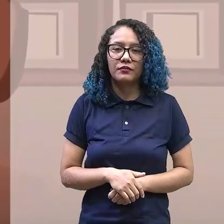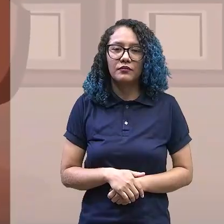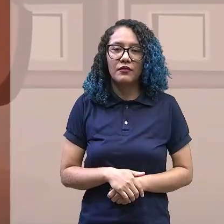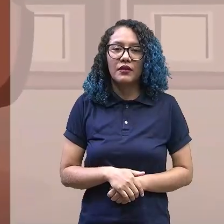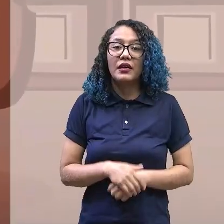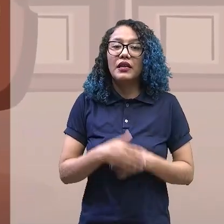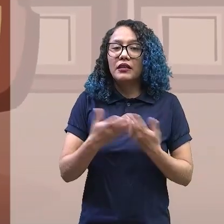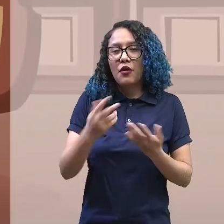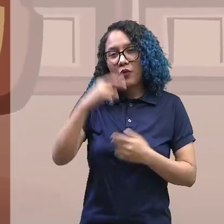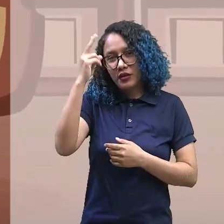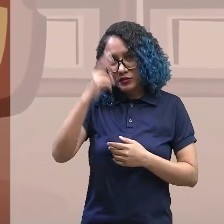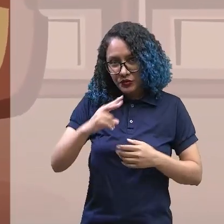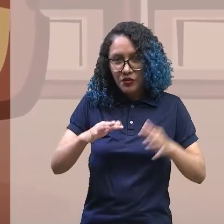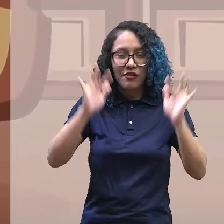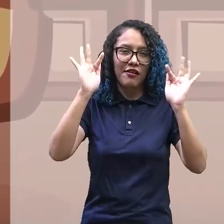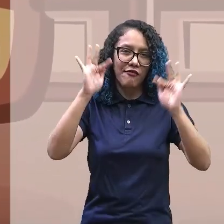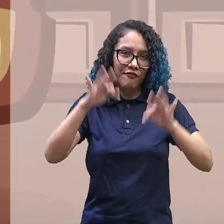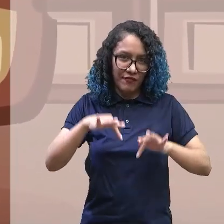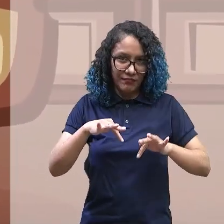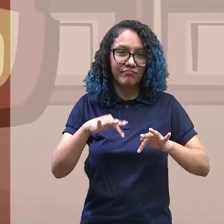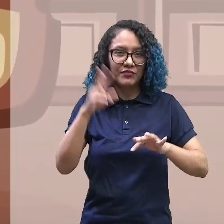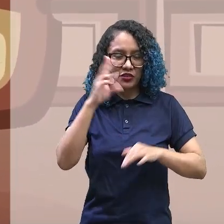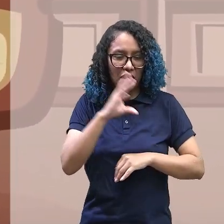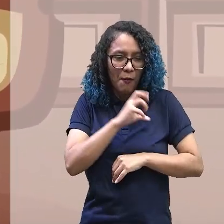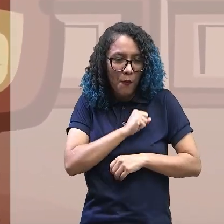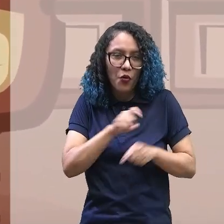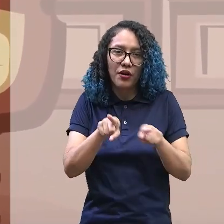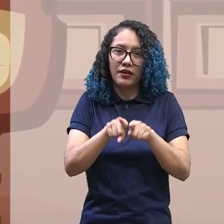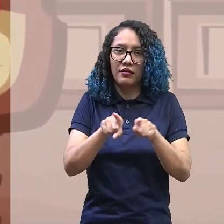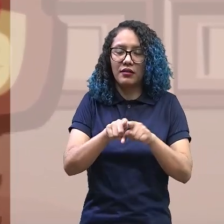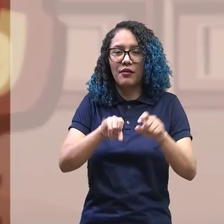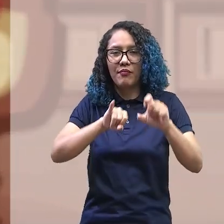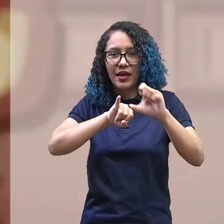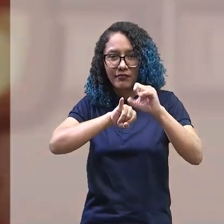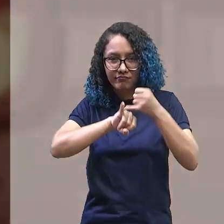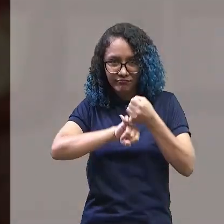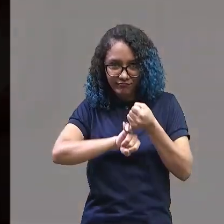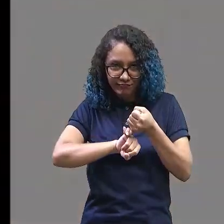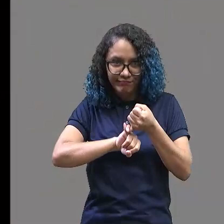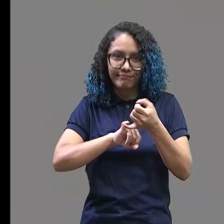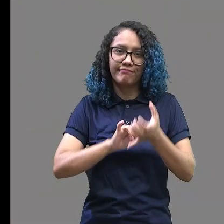encerrando a trágica história de amor e infidelidade.